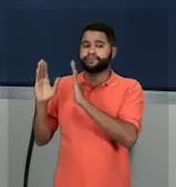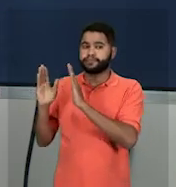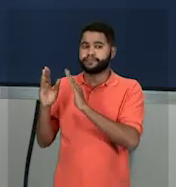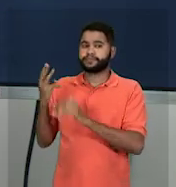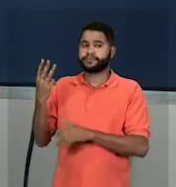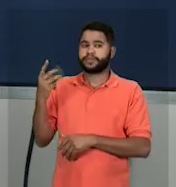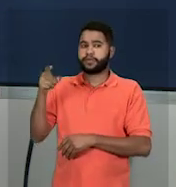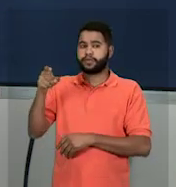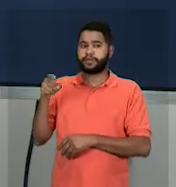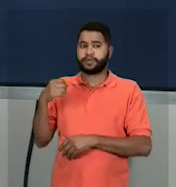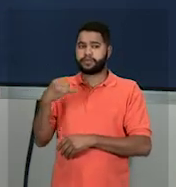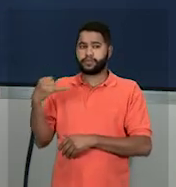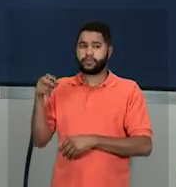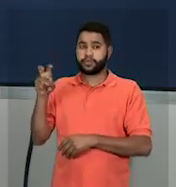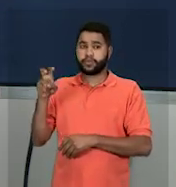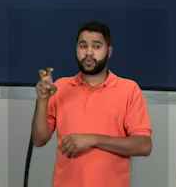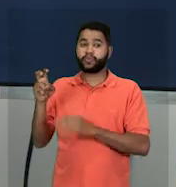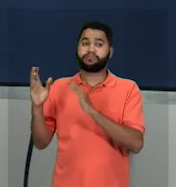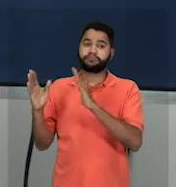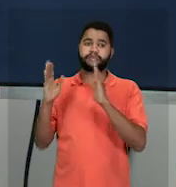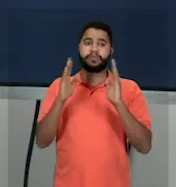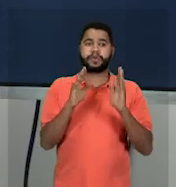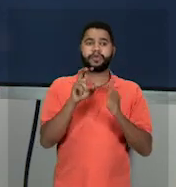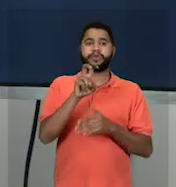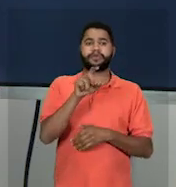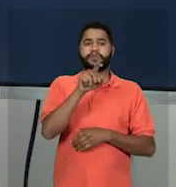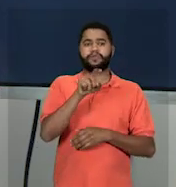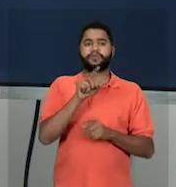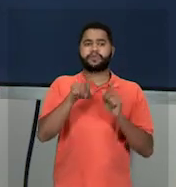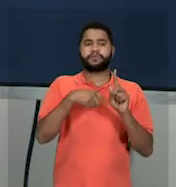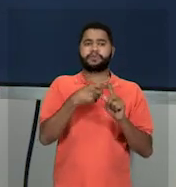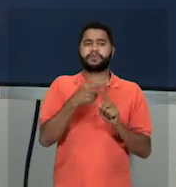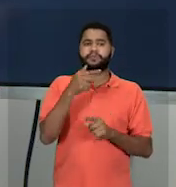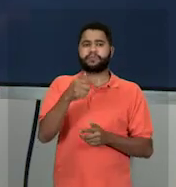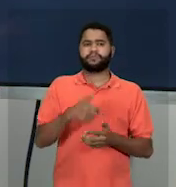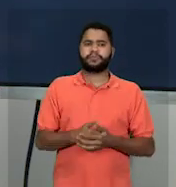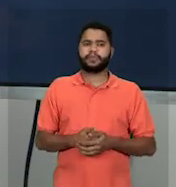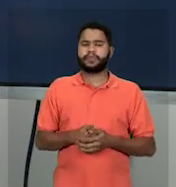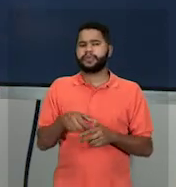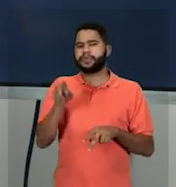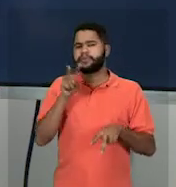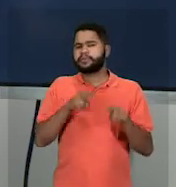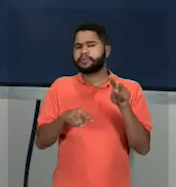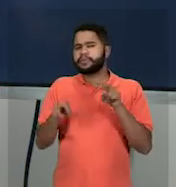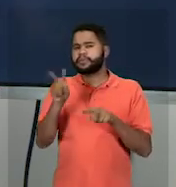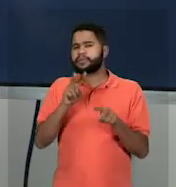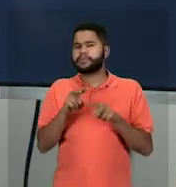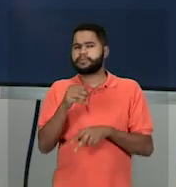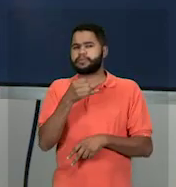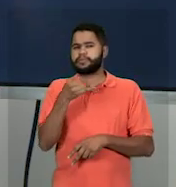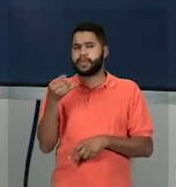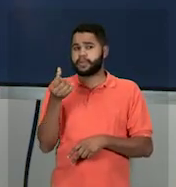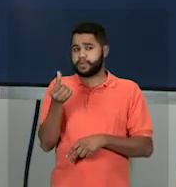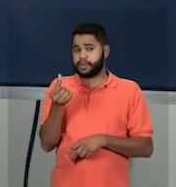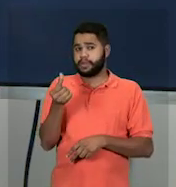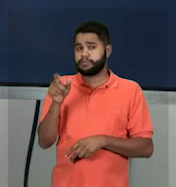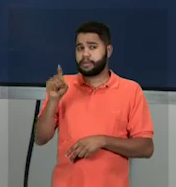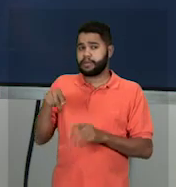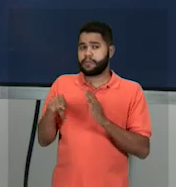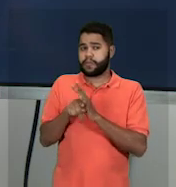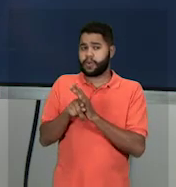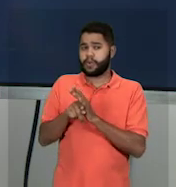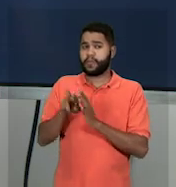3x menos cinco o segundo membro 5 x + 7 e para danificar se menos seis é raiz